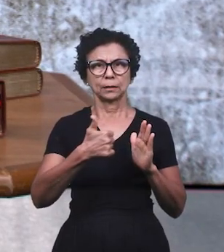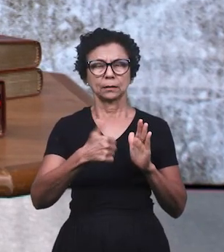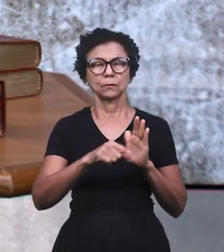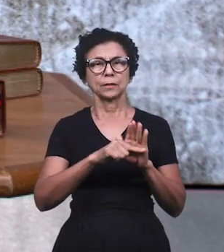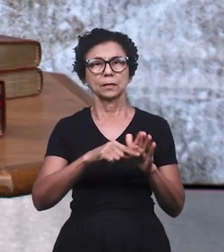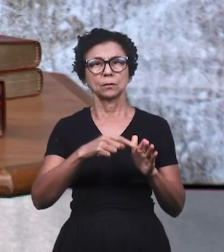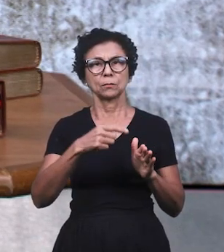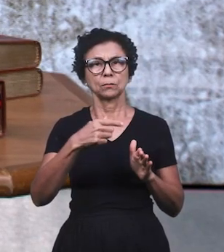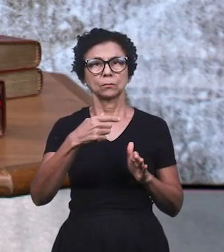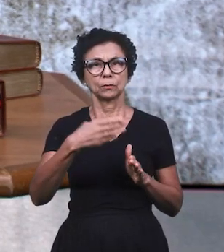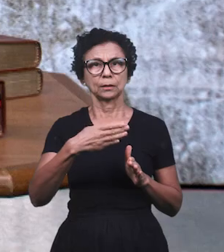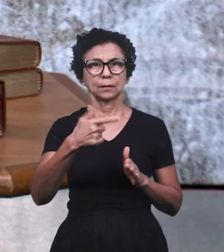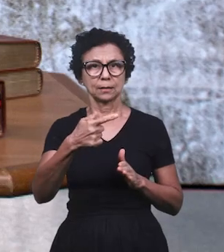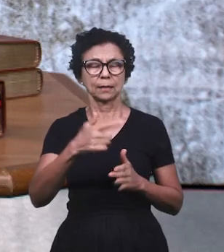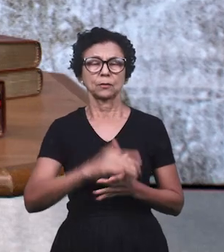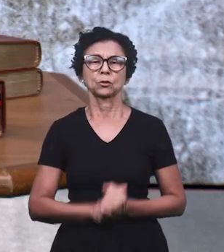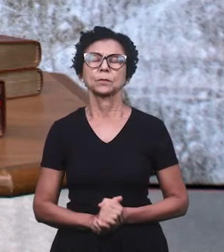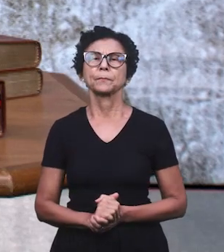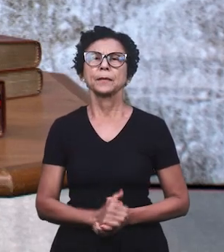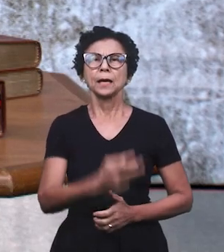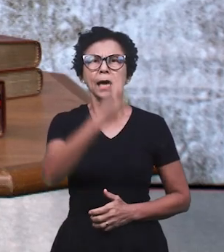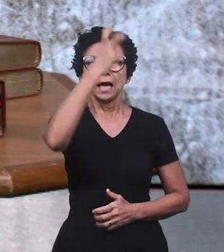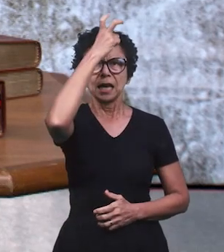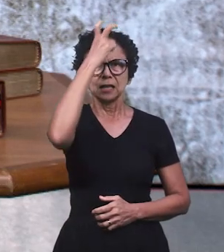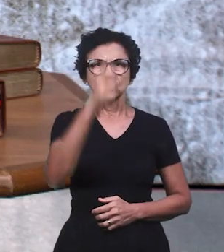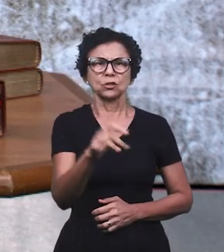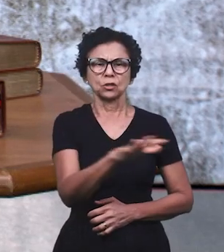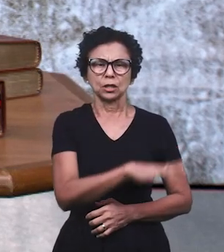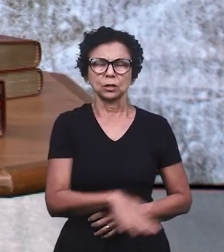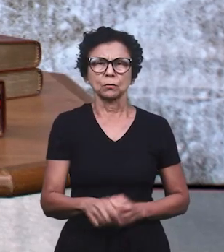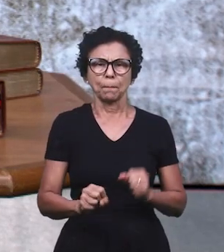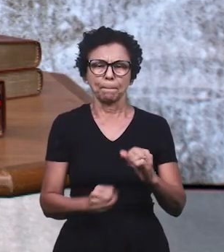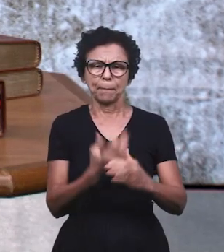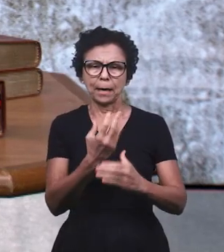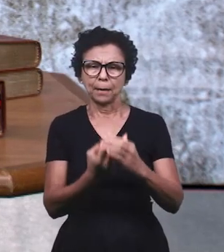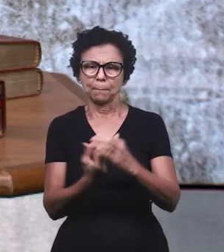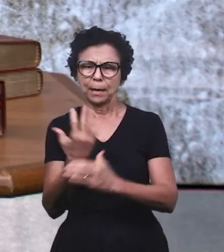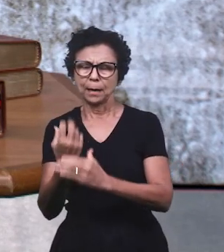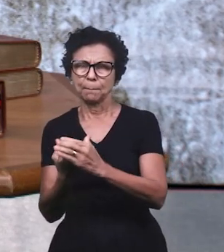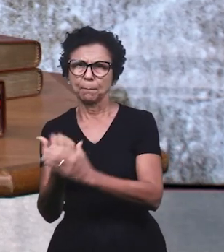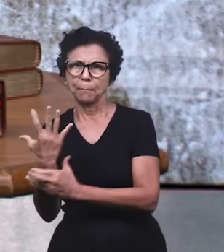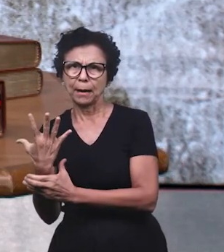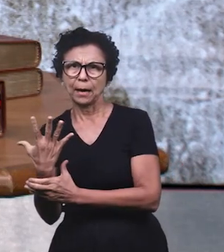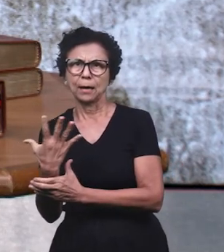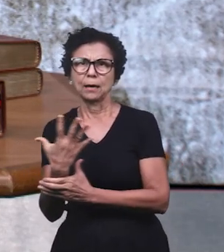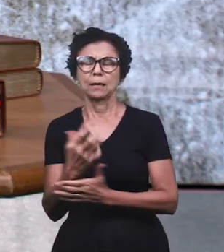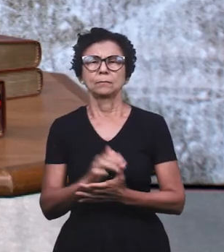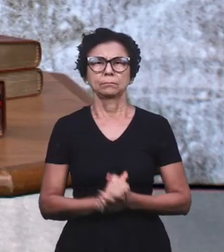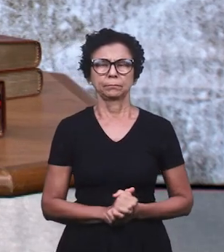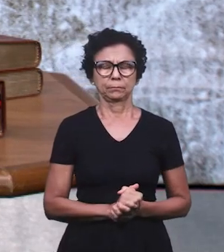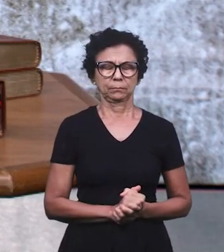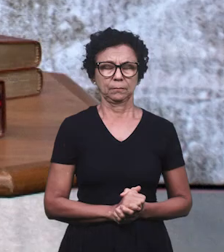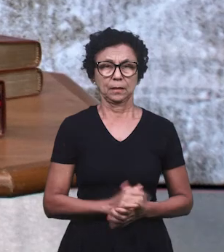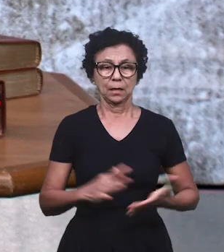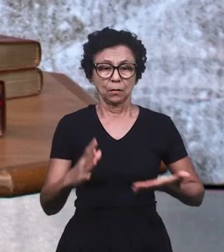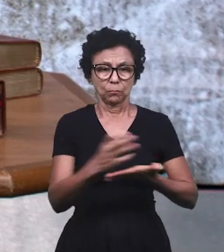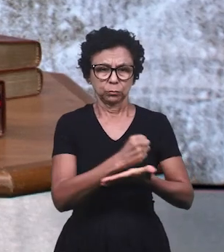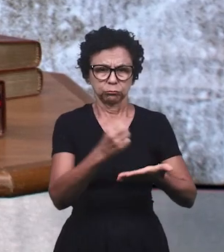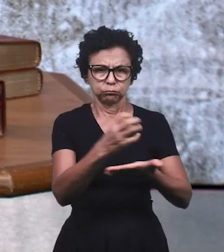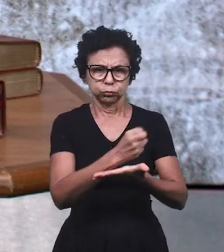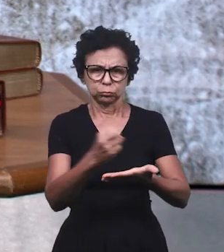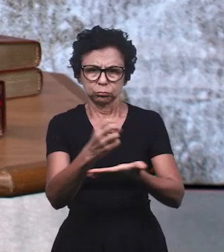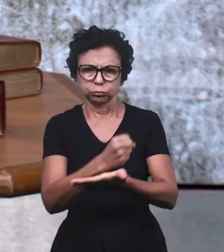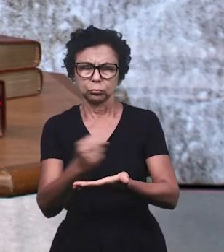terra produziu nos 7 anos de fartura a mãos cheias, e ajuntou todo o mantimento dos 7 anos